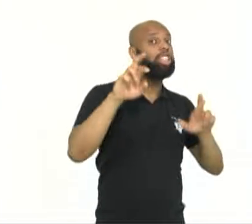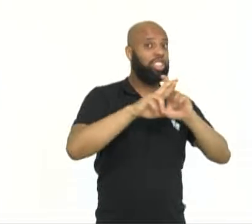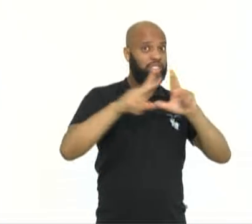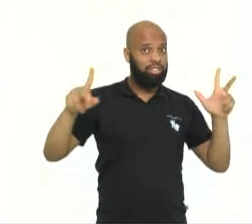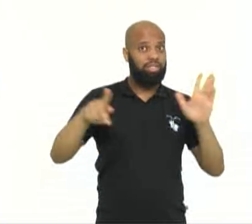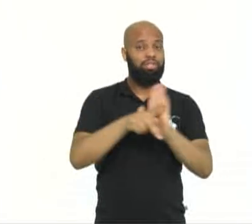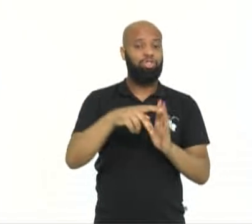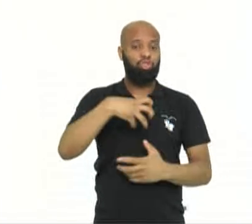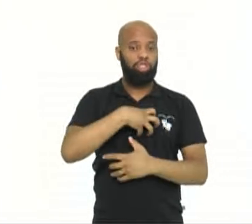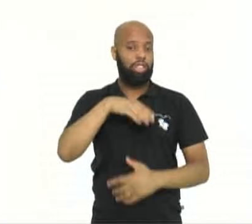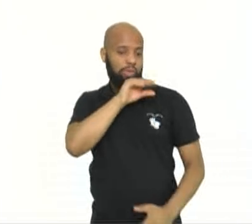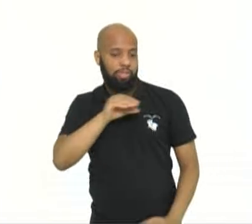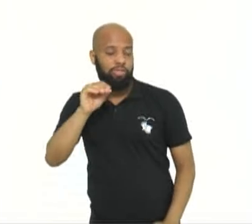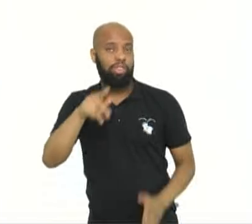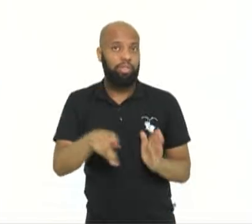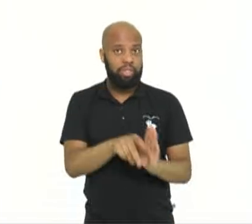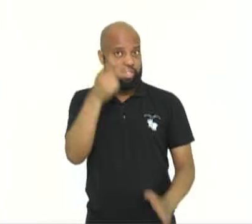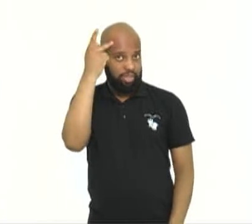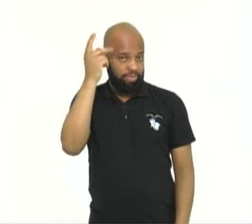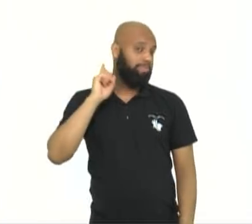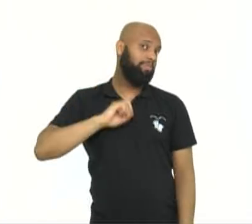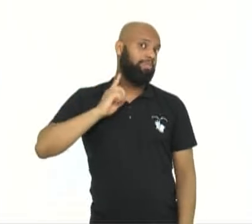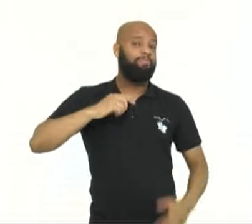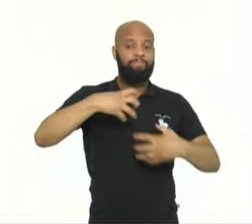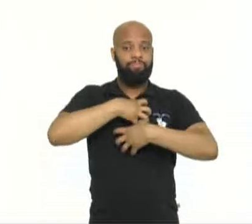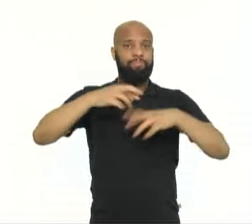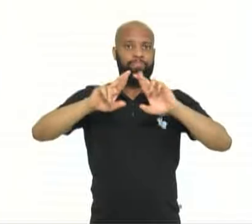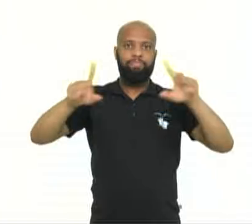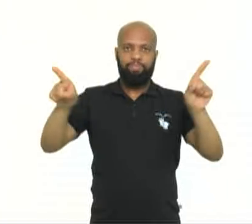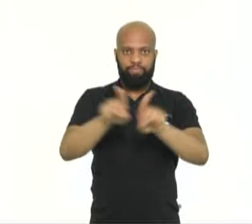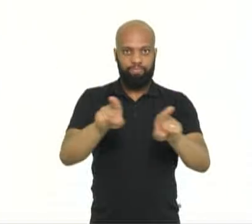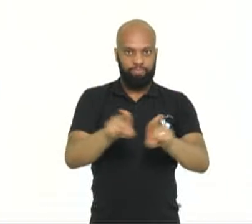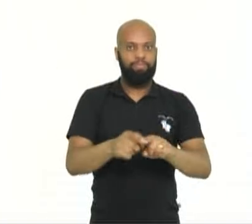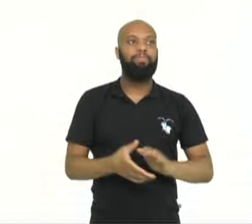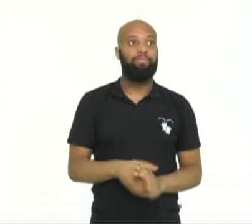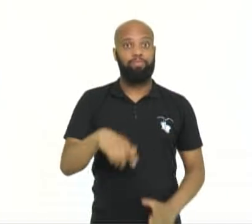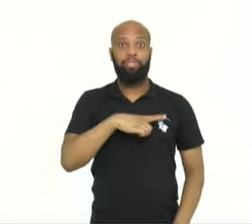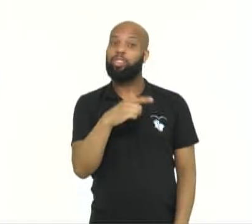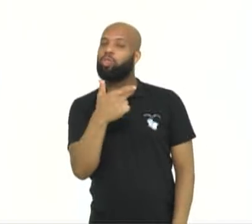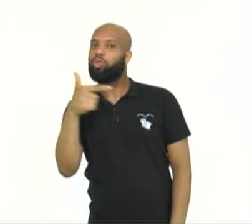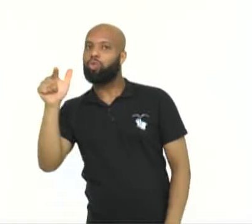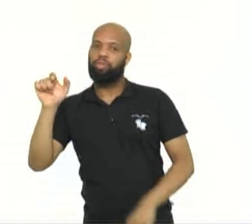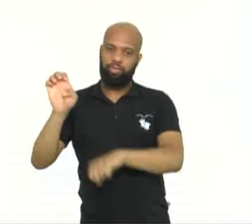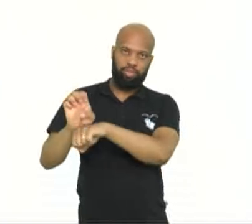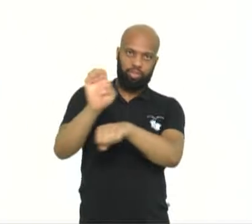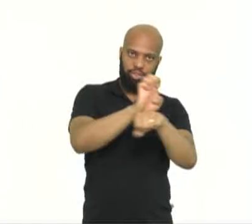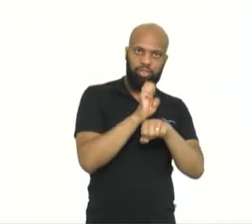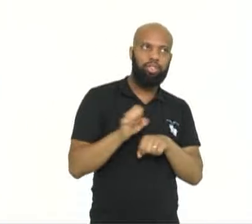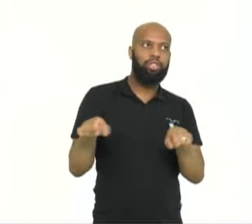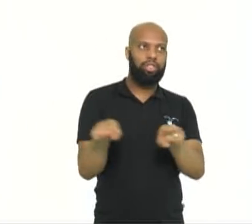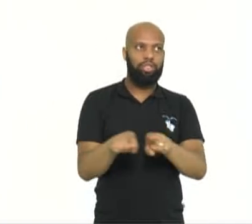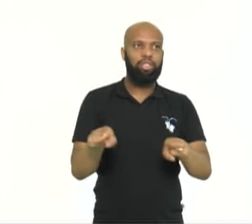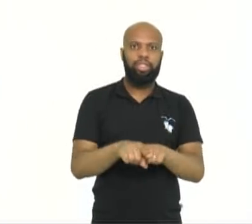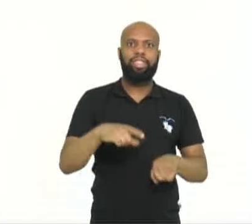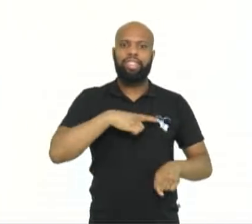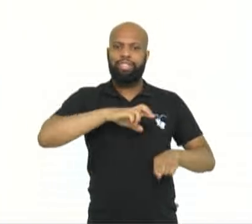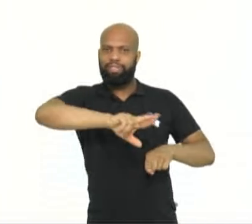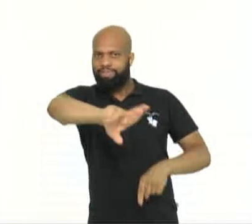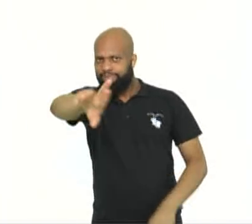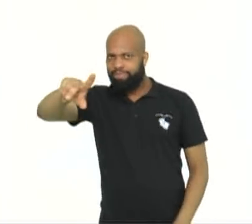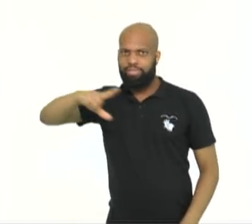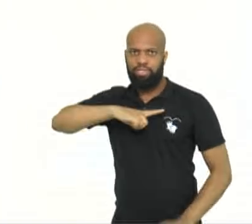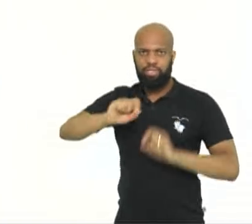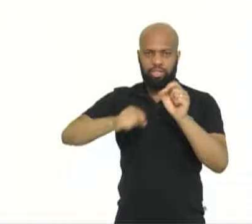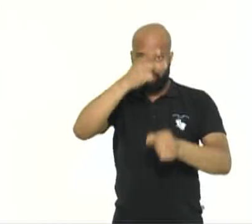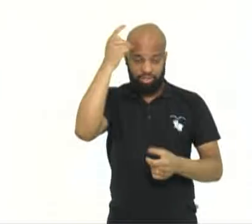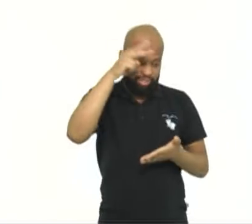em relação aos de São Paulo e Minas Gerais, assim como de outros estados também, tá? Tantas são as diferenças que o leitor de